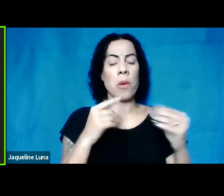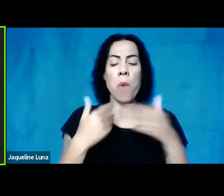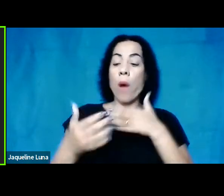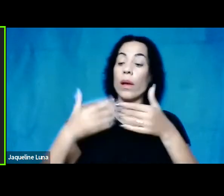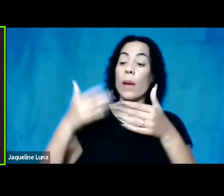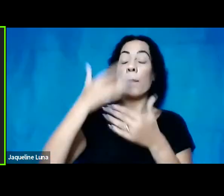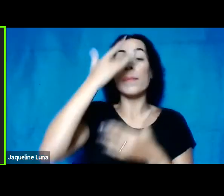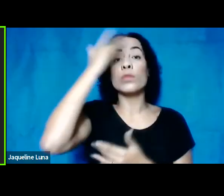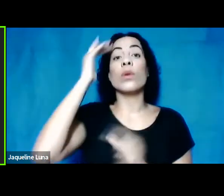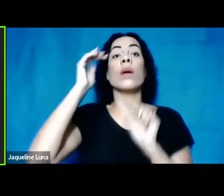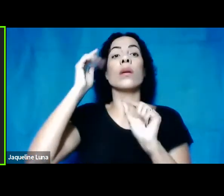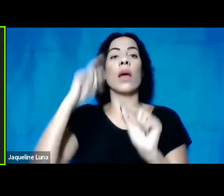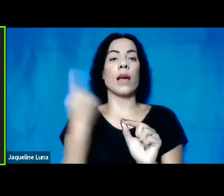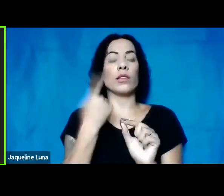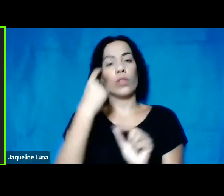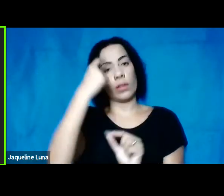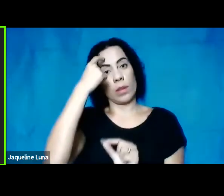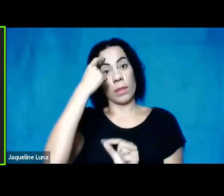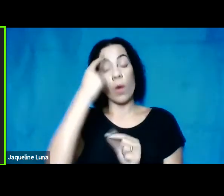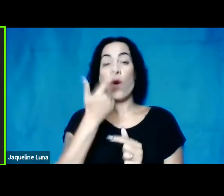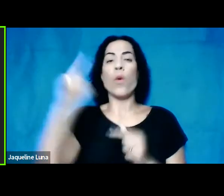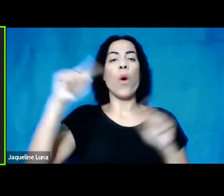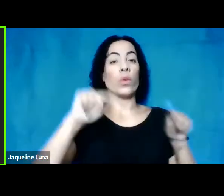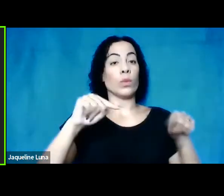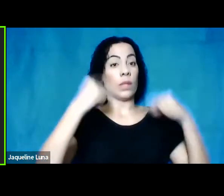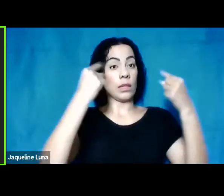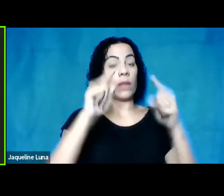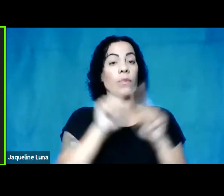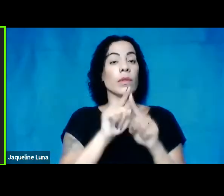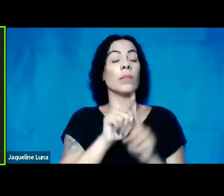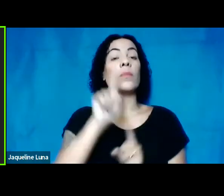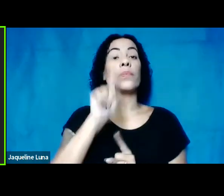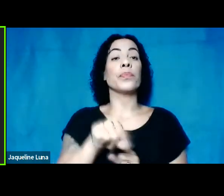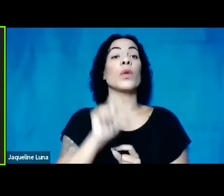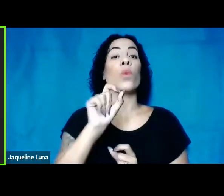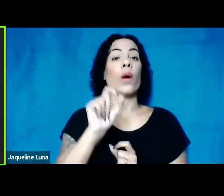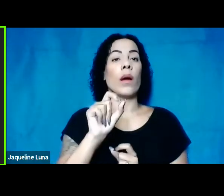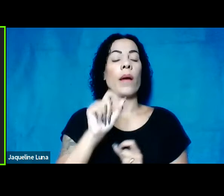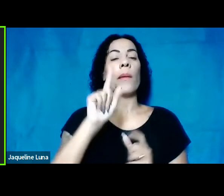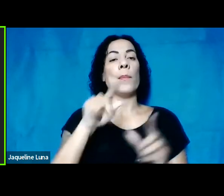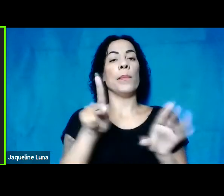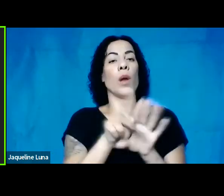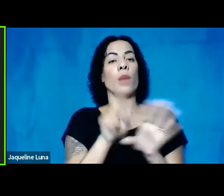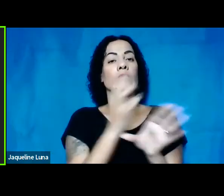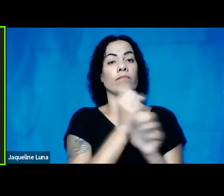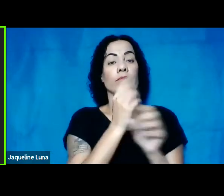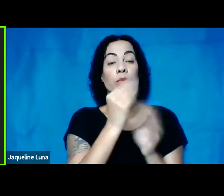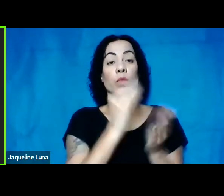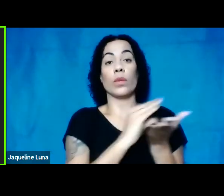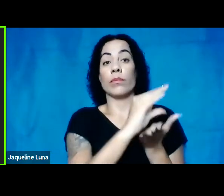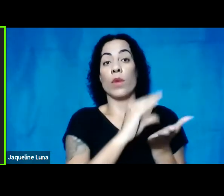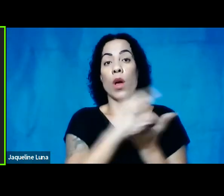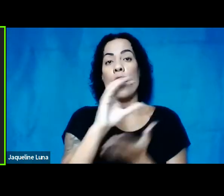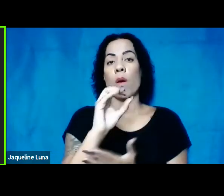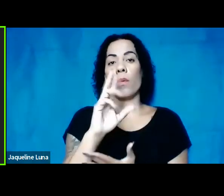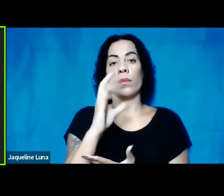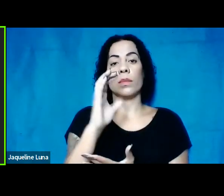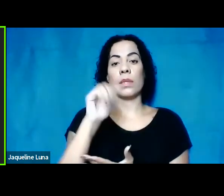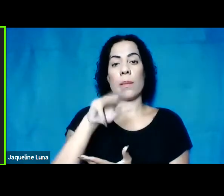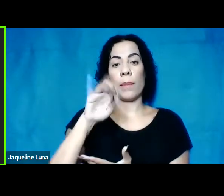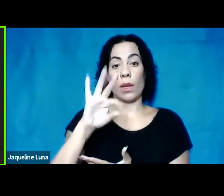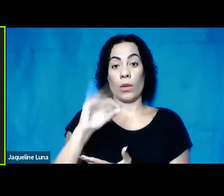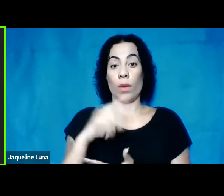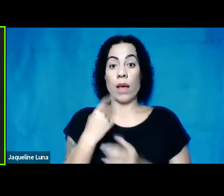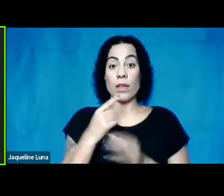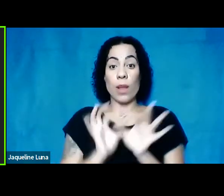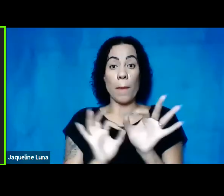um outro desafio que a gente tem parte também para essa questão orçamentária, né? Os orçamentos que planejamos aqui